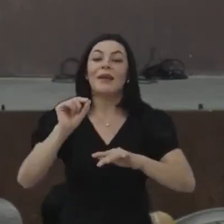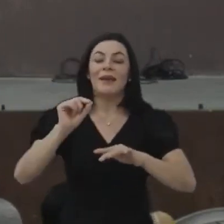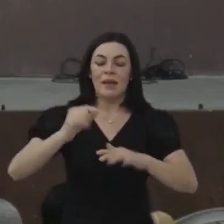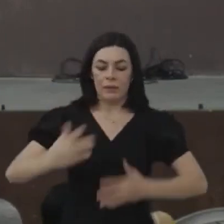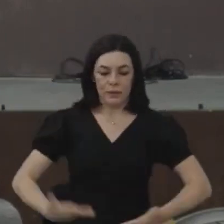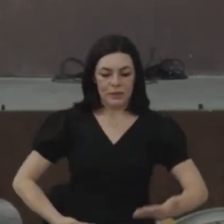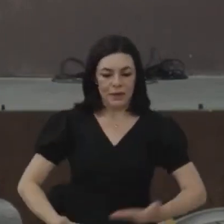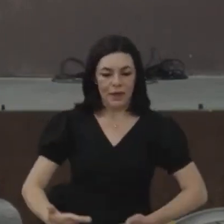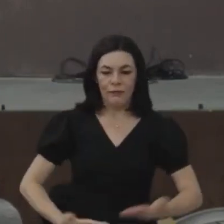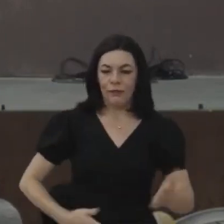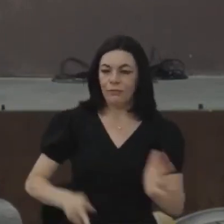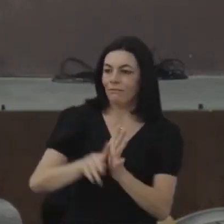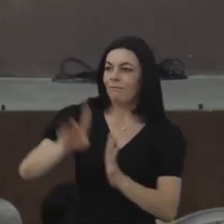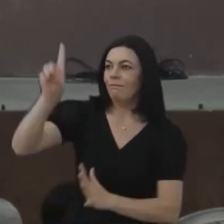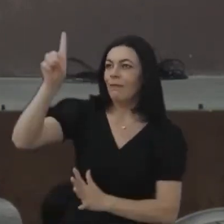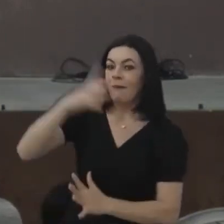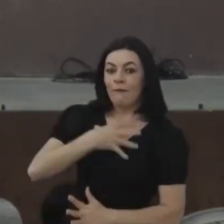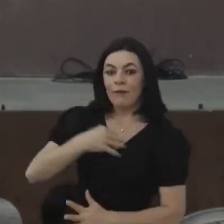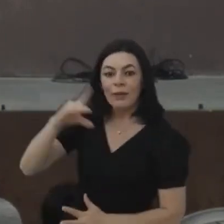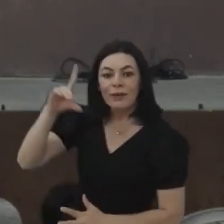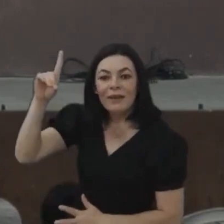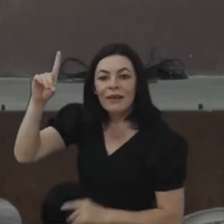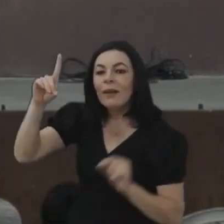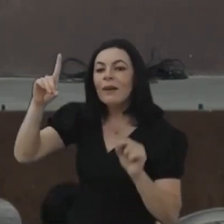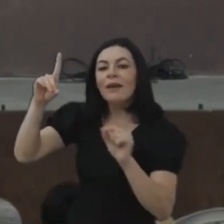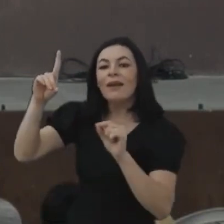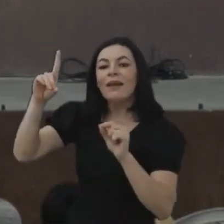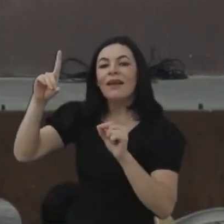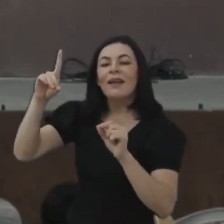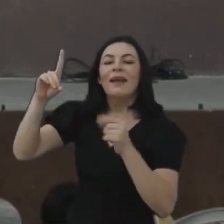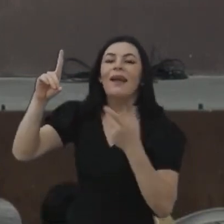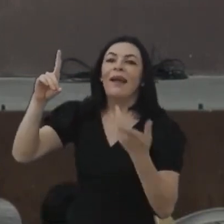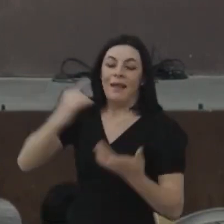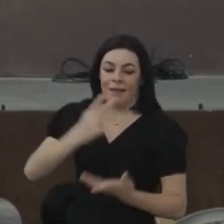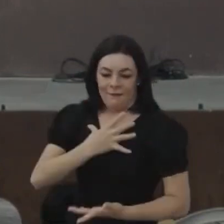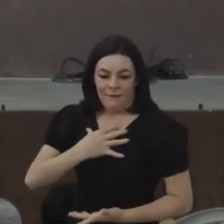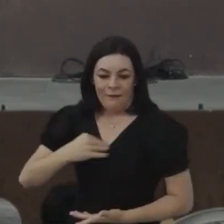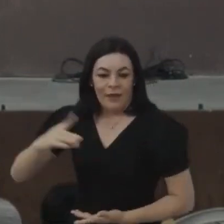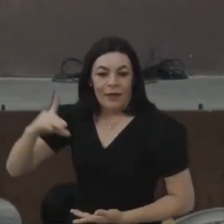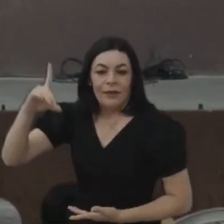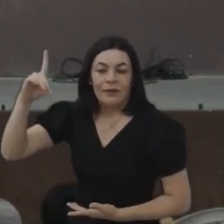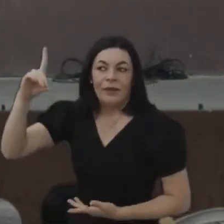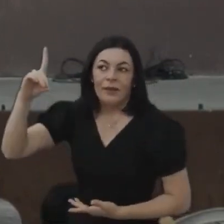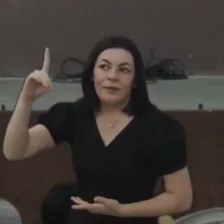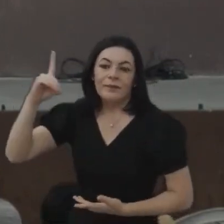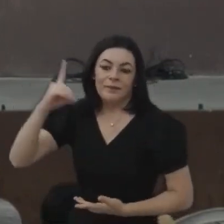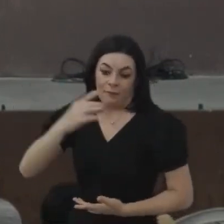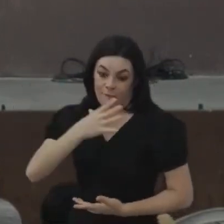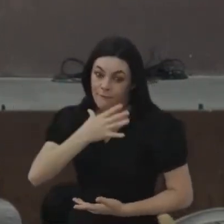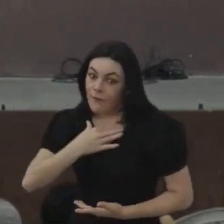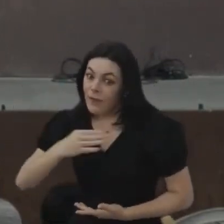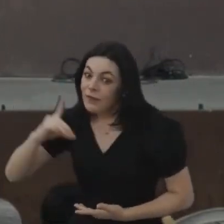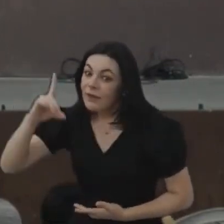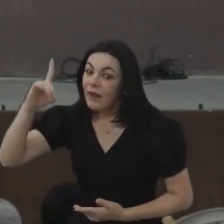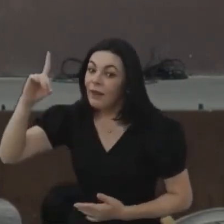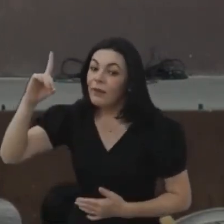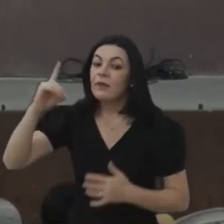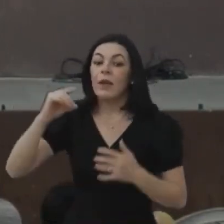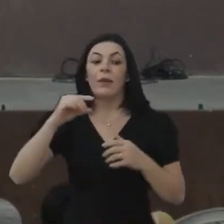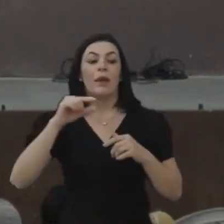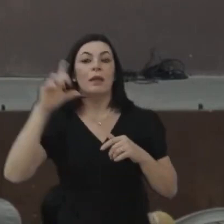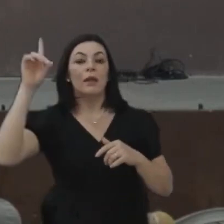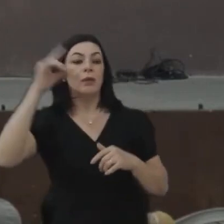filhos de Deus, acabam dessa forma, como filhos de Deus, identificados assim, chamados a